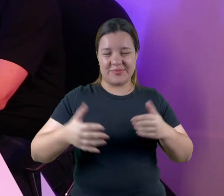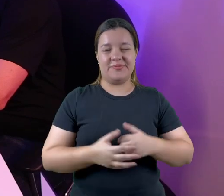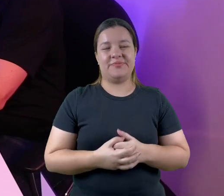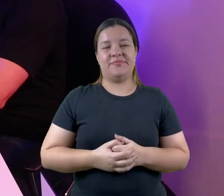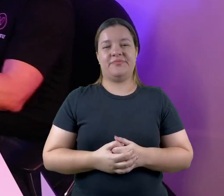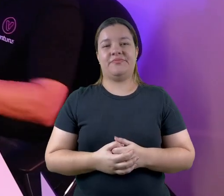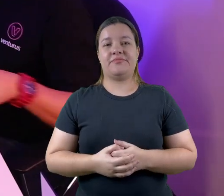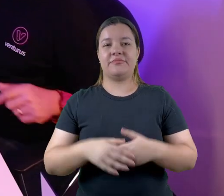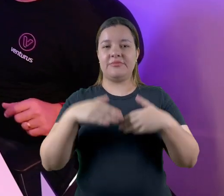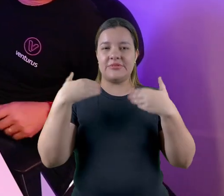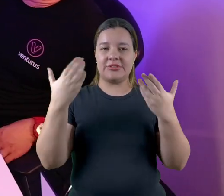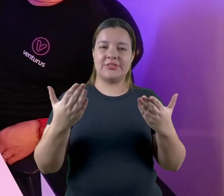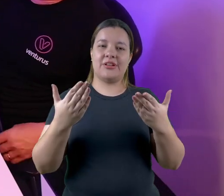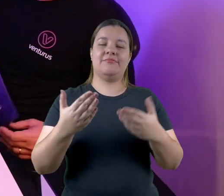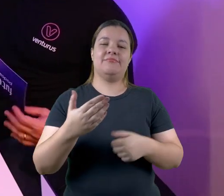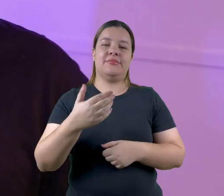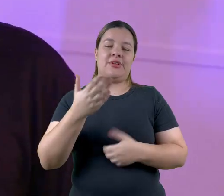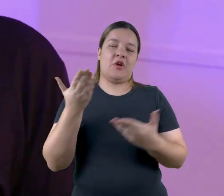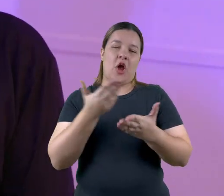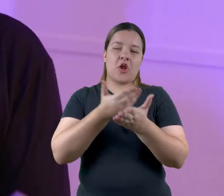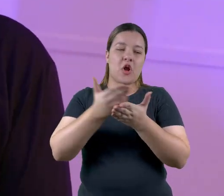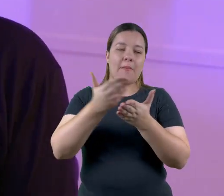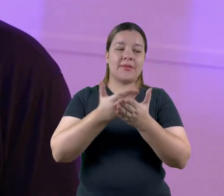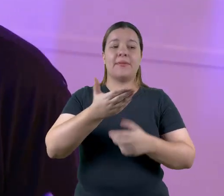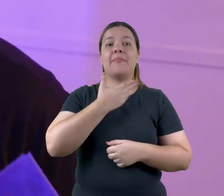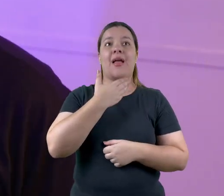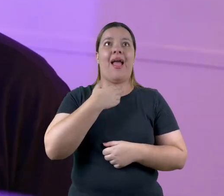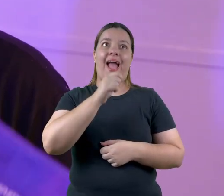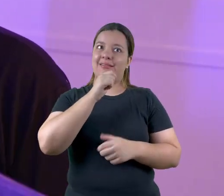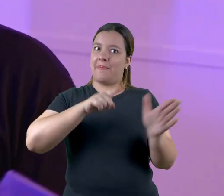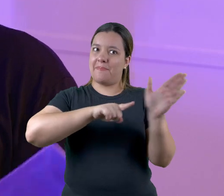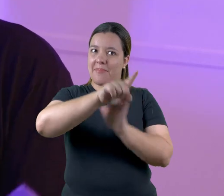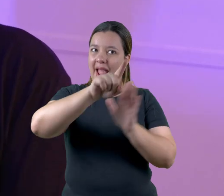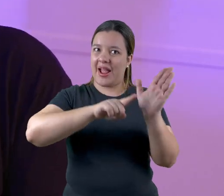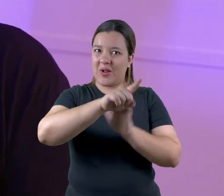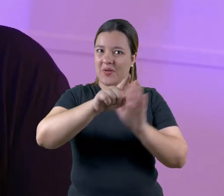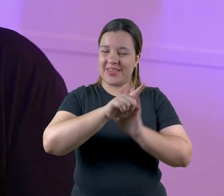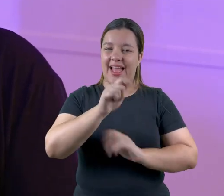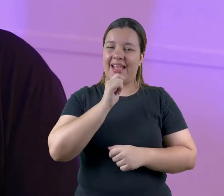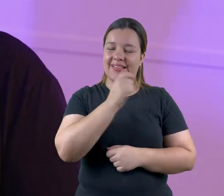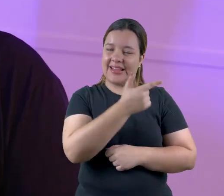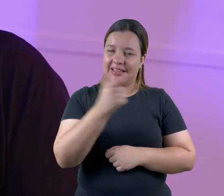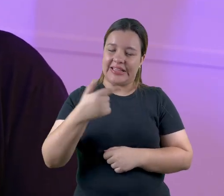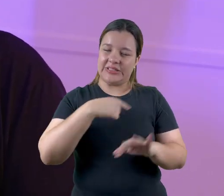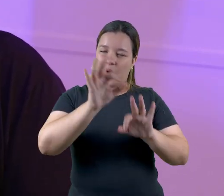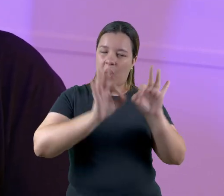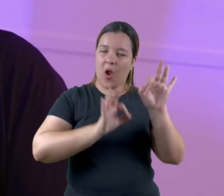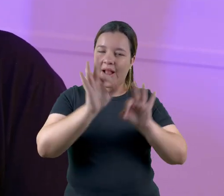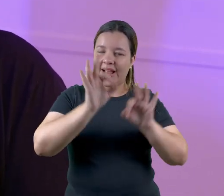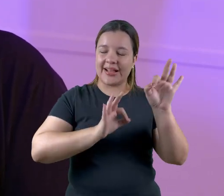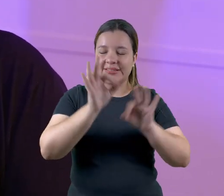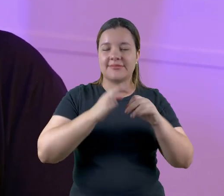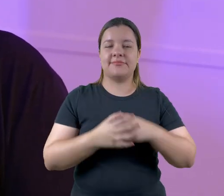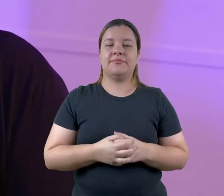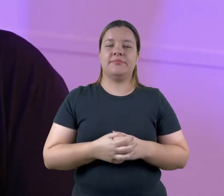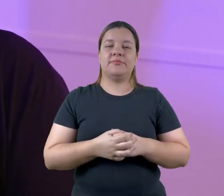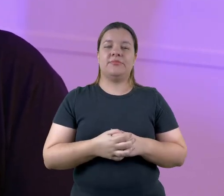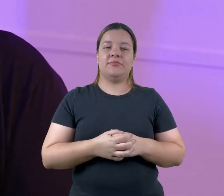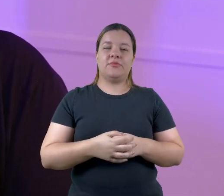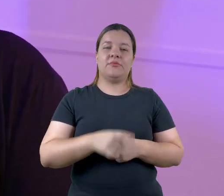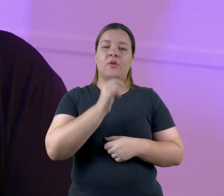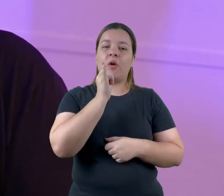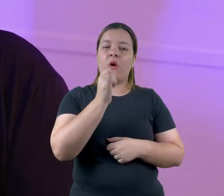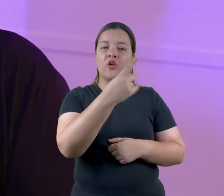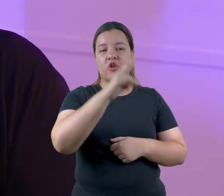ô deis Então vamos lá a gente fez só um aquecimento aqui eu nem comecei nas minhas perguntas aqui que eu tinha separado mas vamos vamos